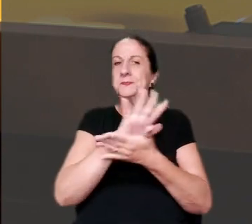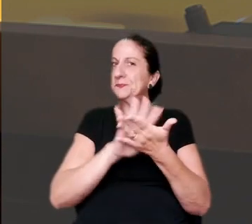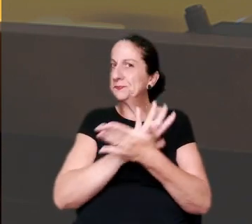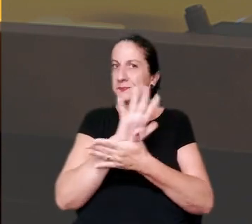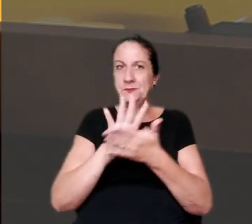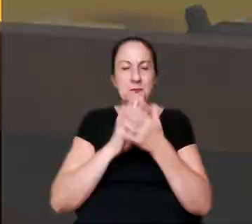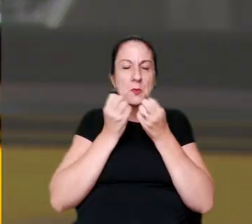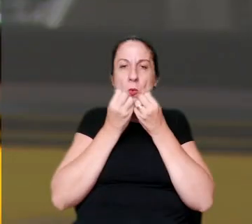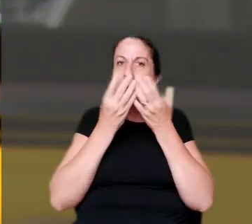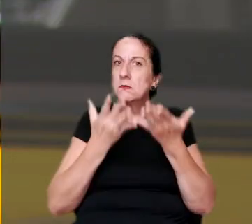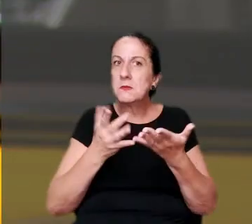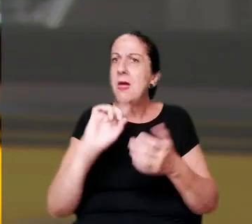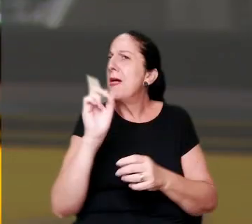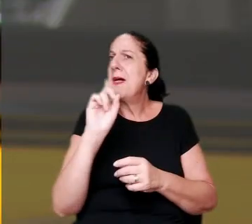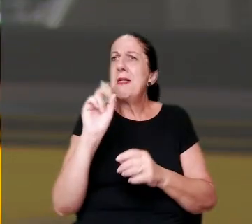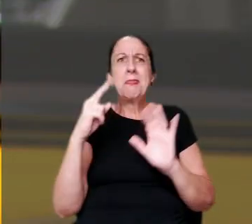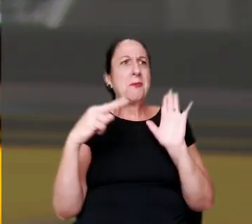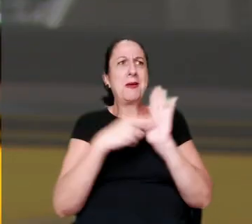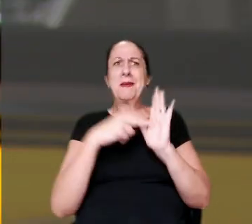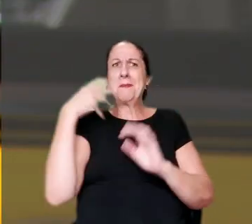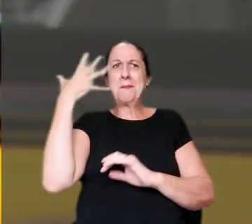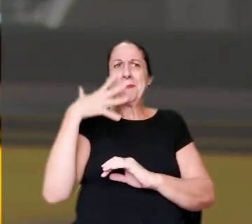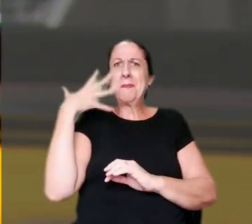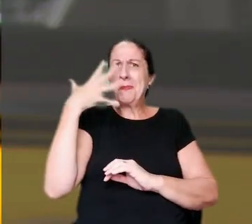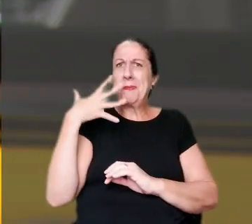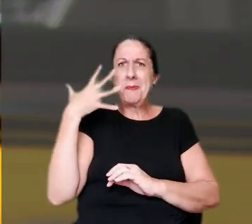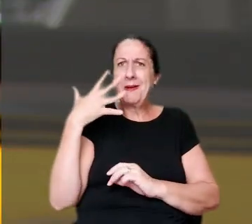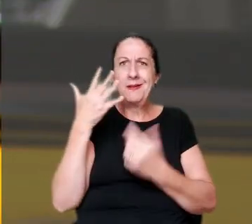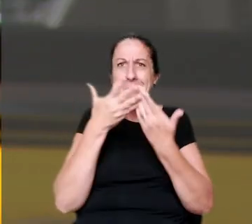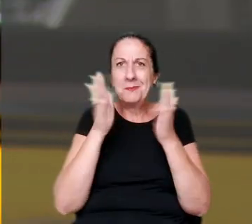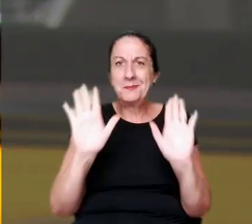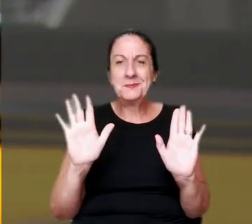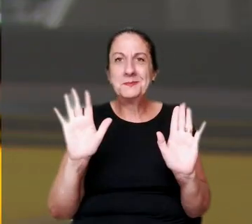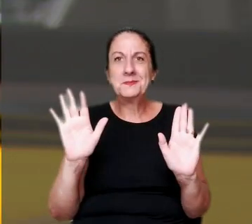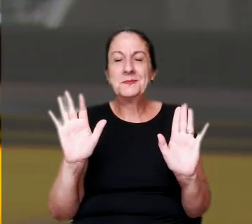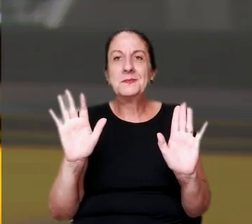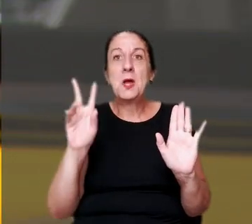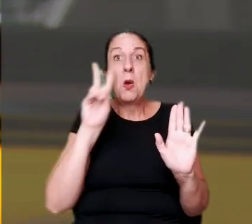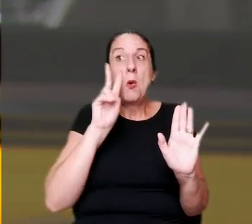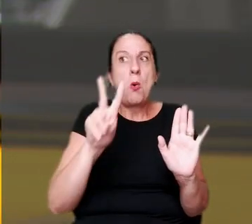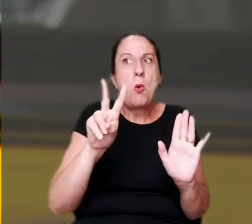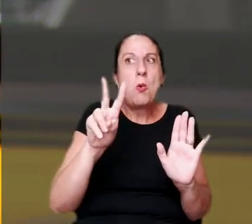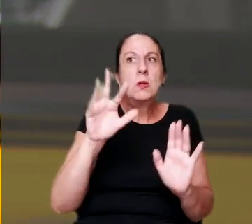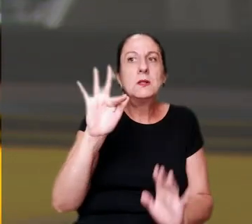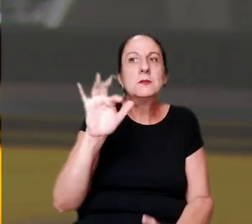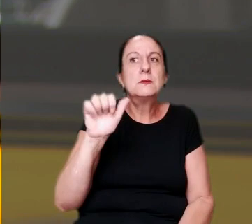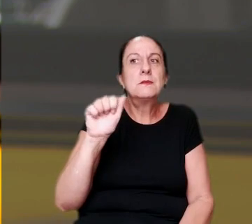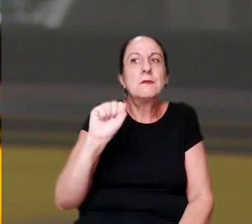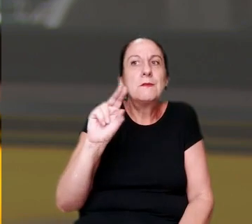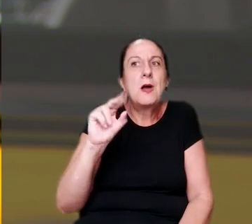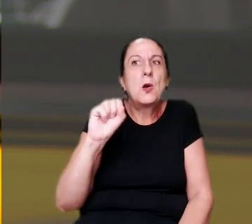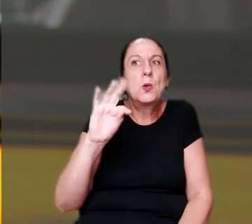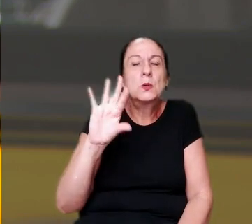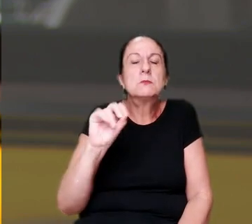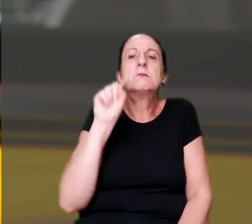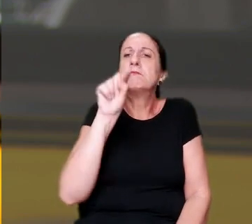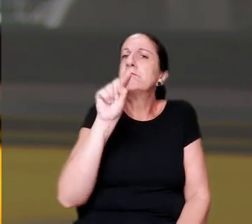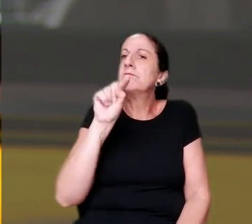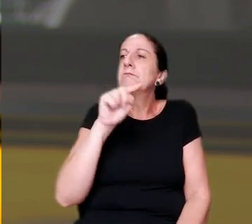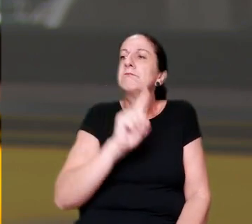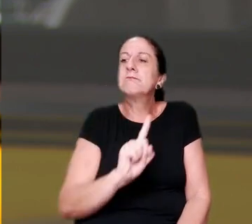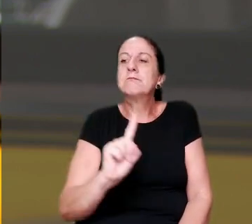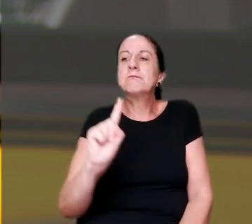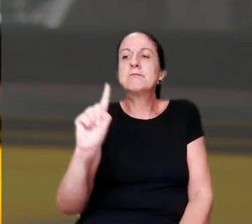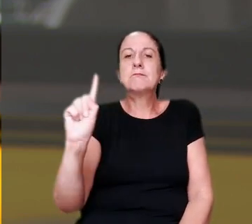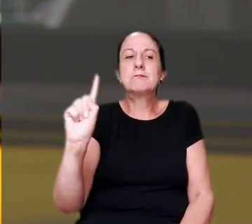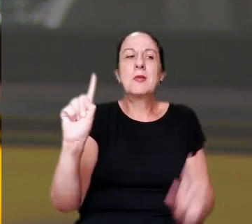nada a ninguém. Não prestei nem atenção muito à palestra sendo feita de abertura, olhando lá para o ministro Fausto. E ele